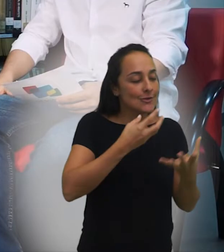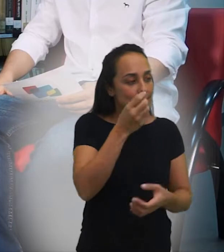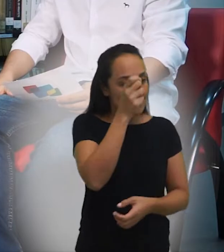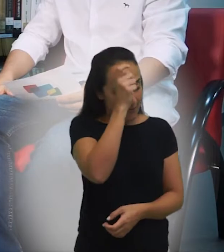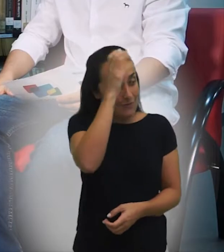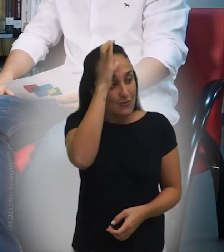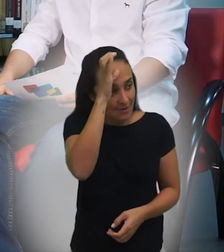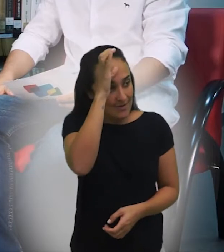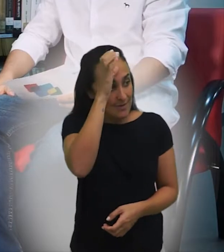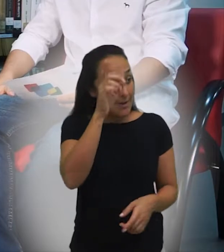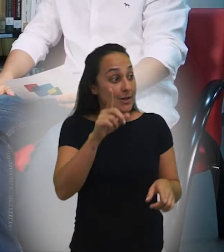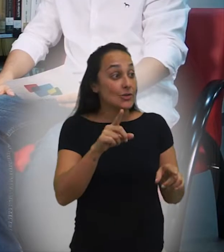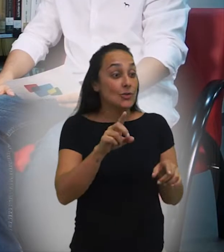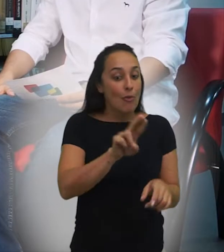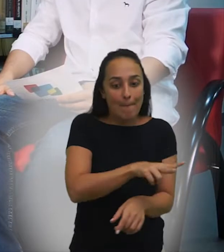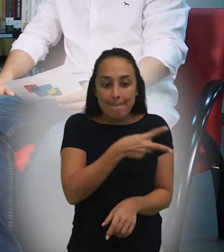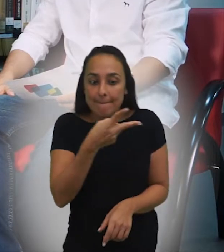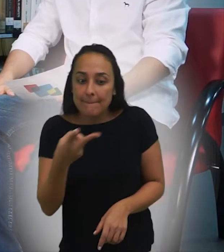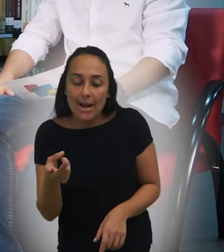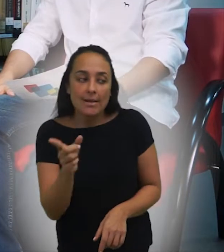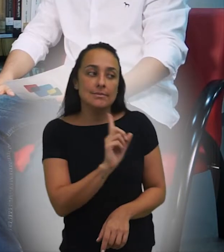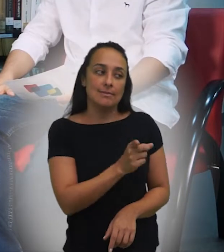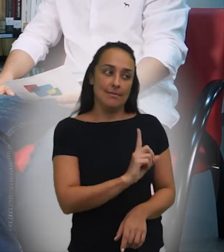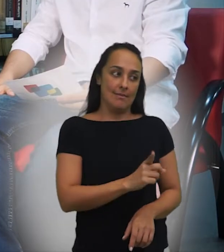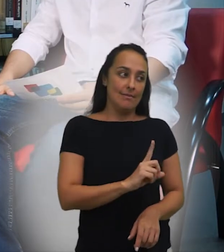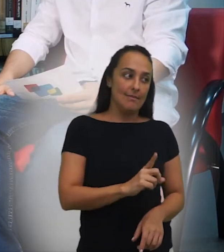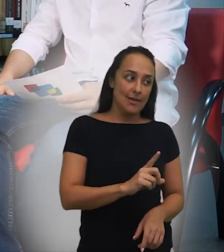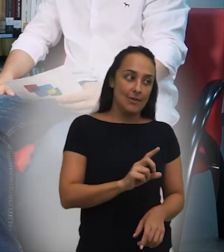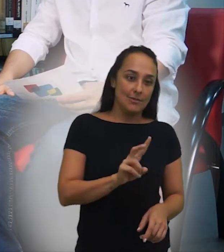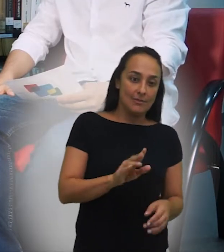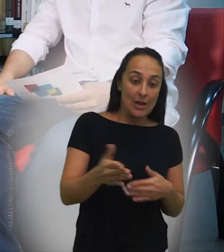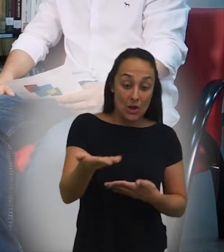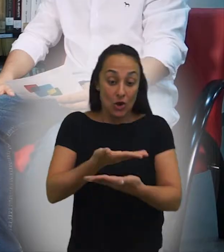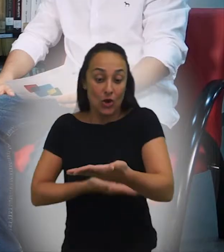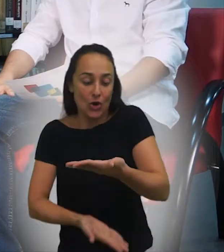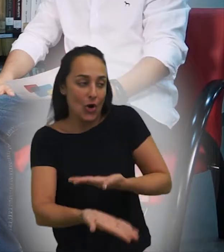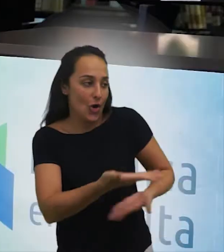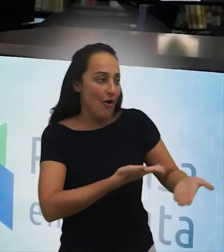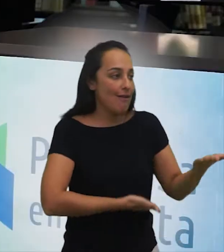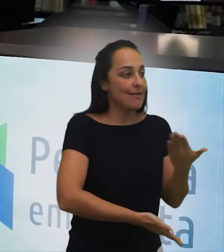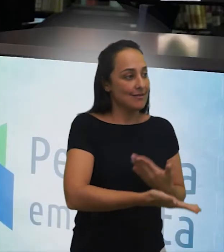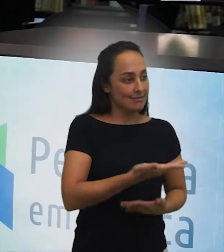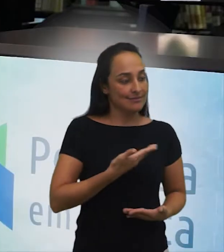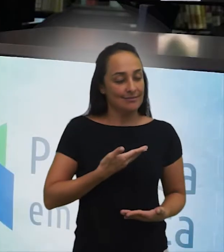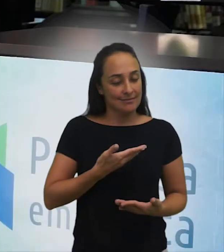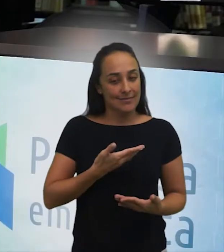se constituíram já, eu diria assim, aí, a partir do Renascimento, digamos assim,